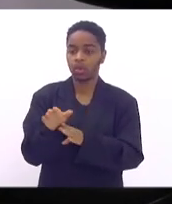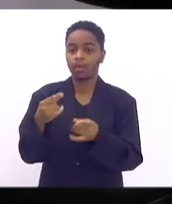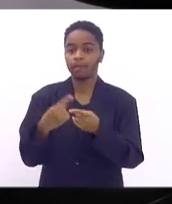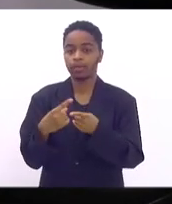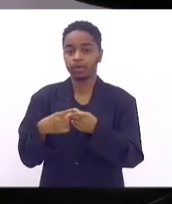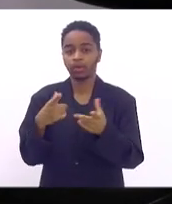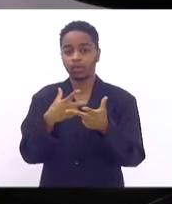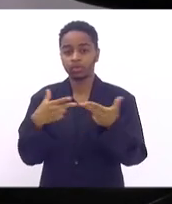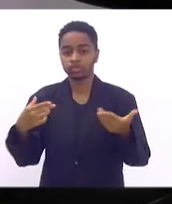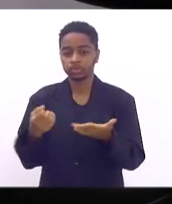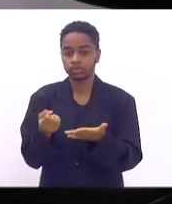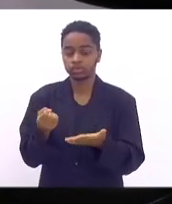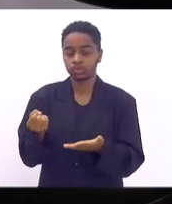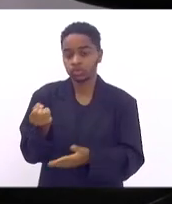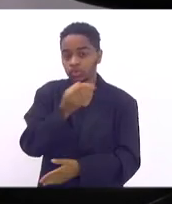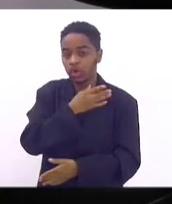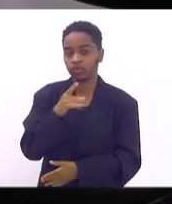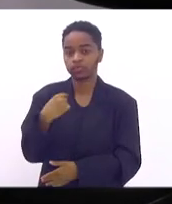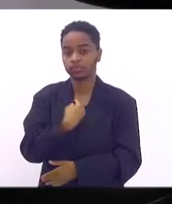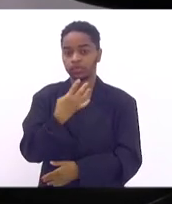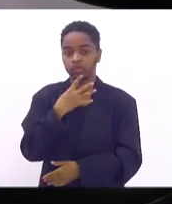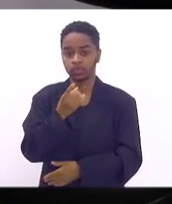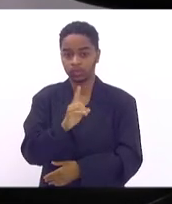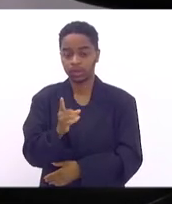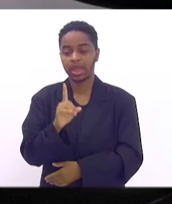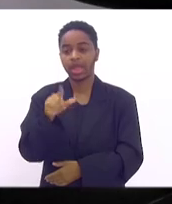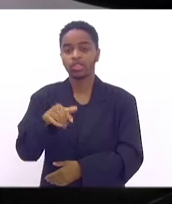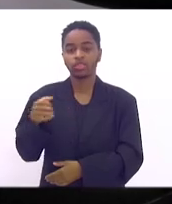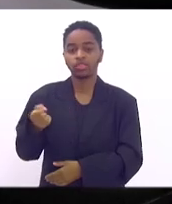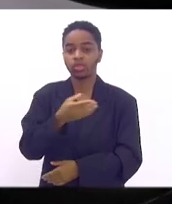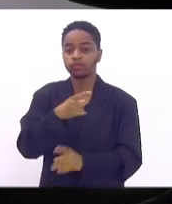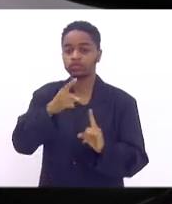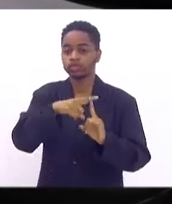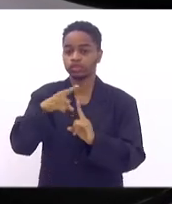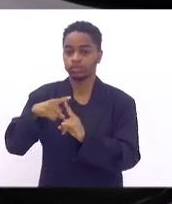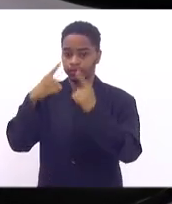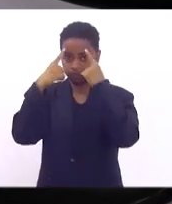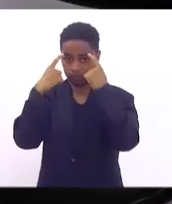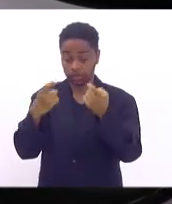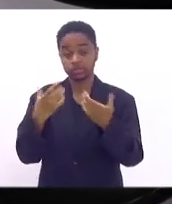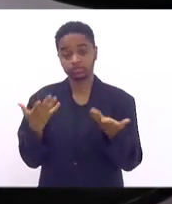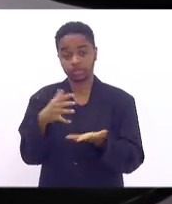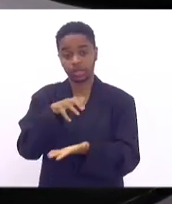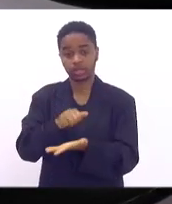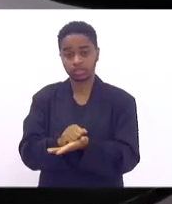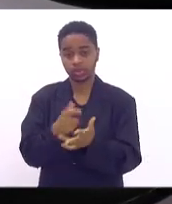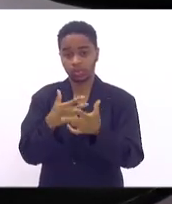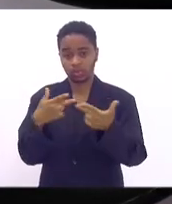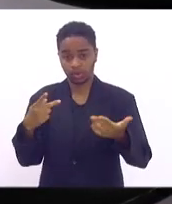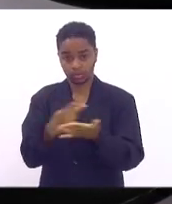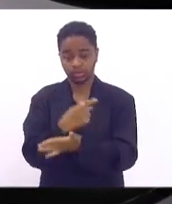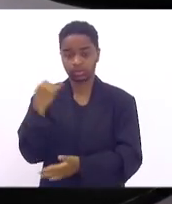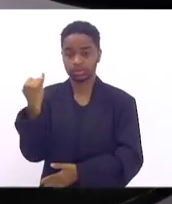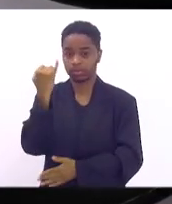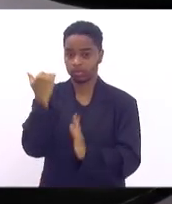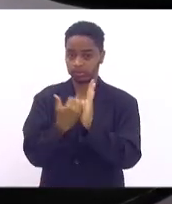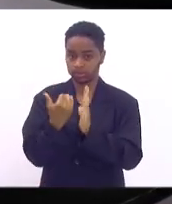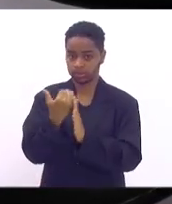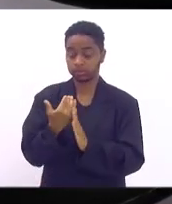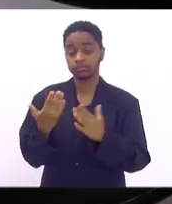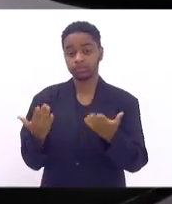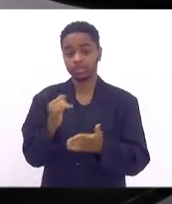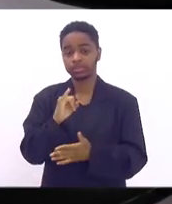e desconhecido, é uma nova forma de violência, o registro de ocorrência é muito importante. Então, nos casos de